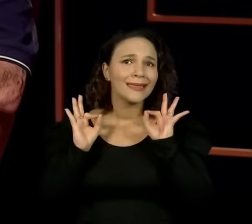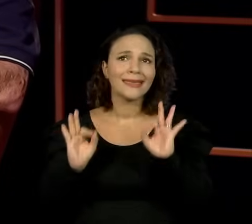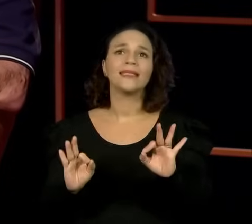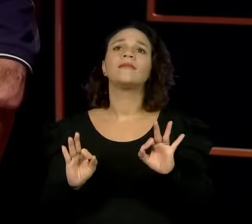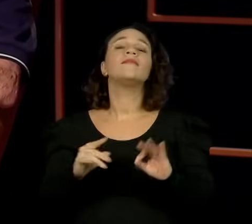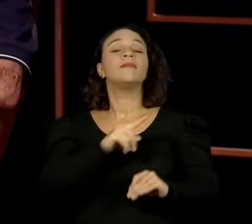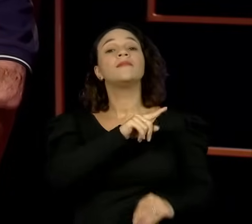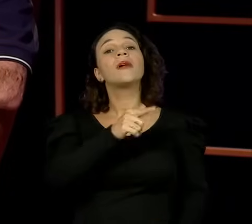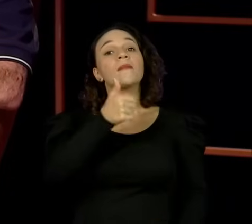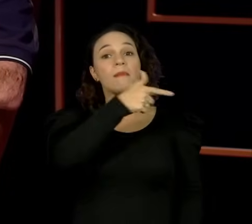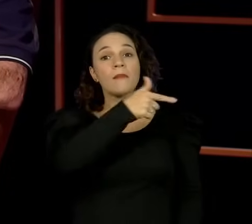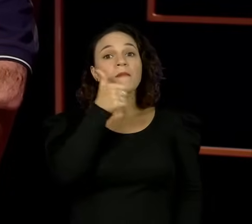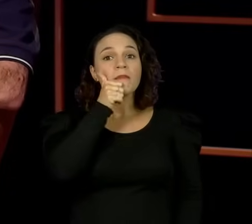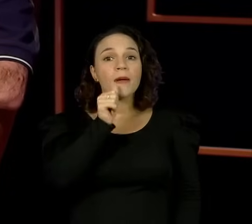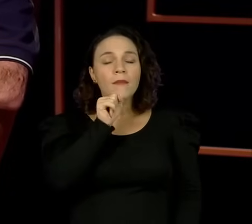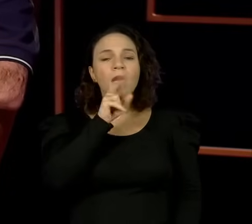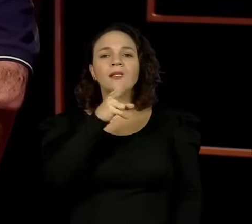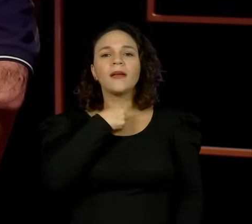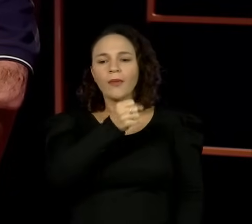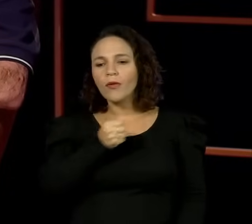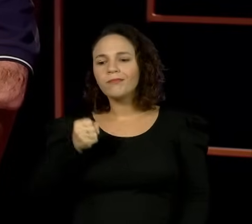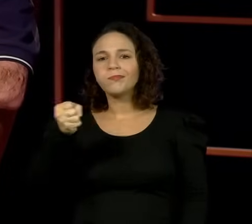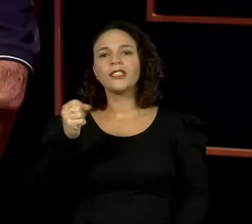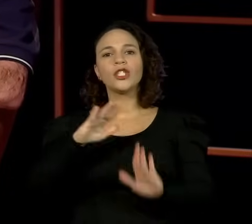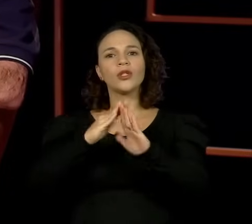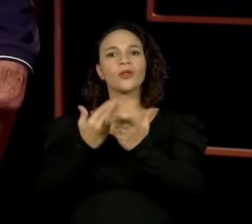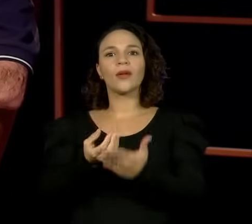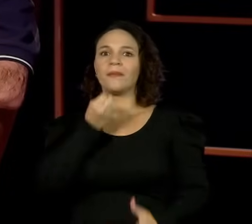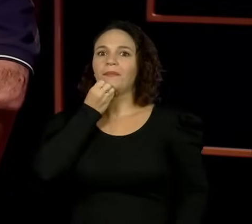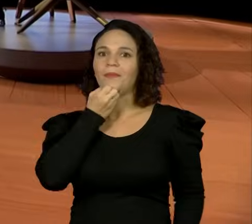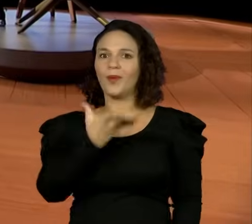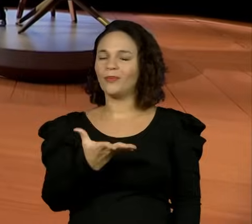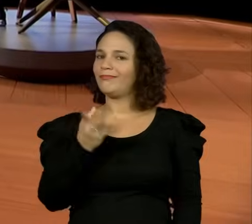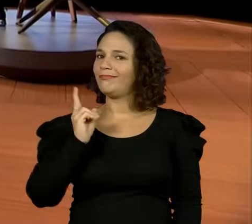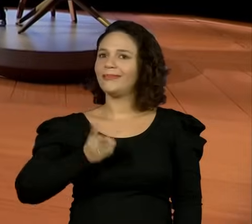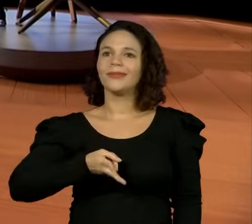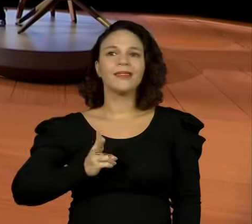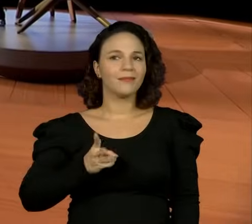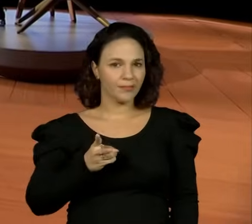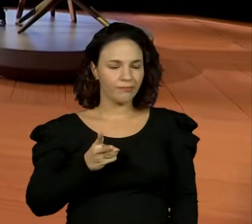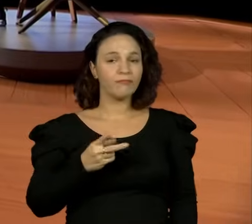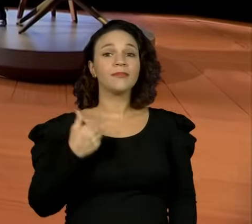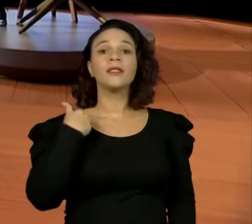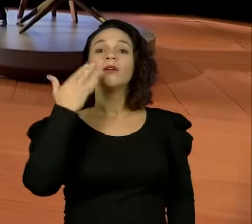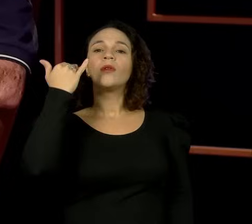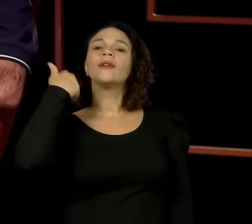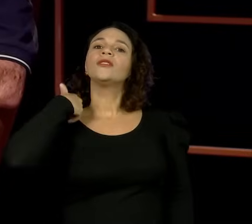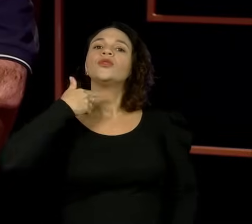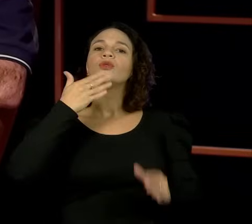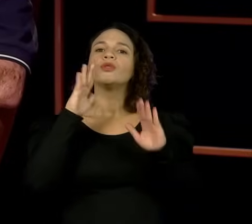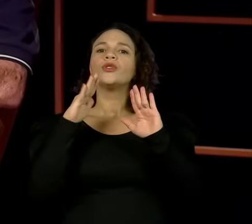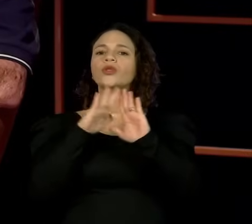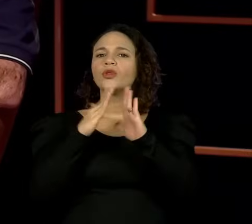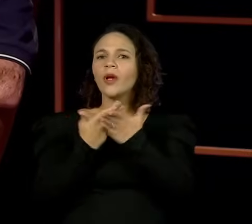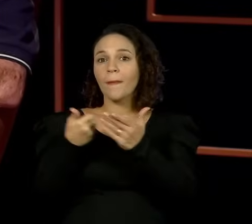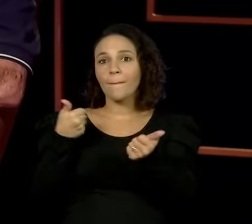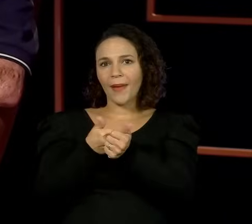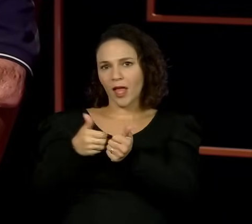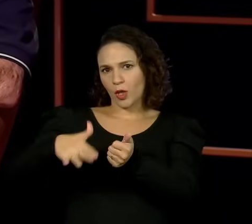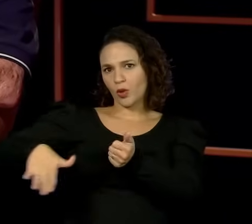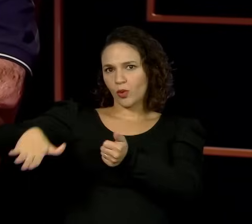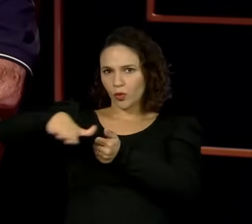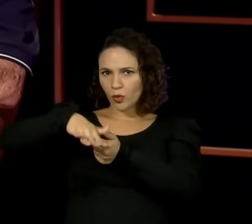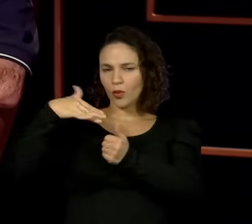Ela me colocava para estudar em bons colégios. Eu estudei num colégio perto da Lorena, até que nós mudamos